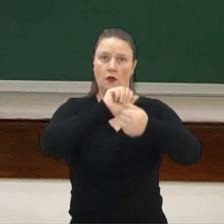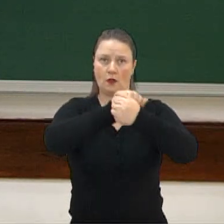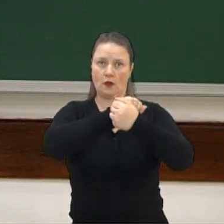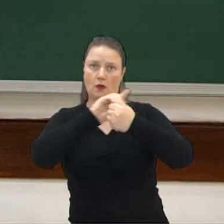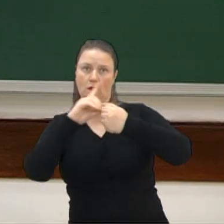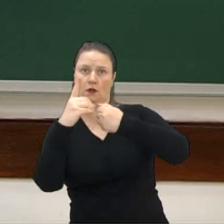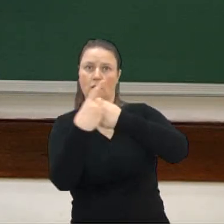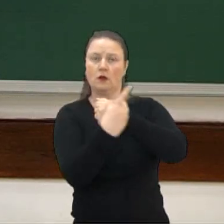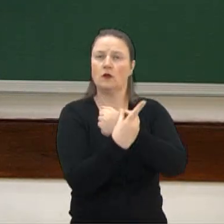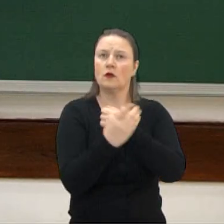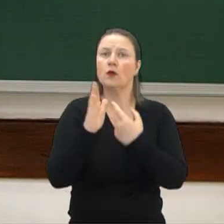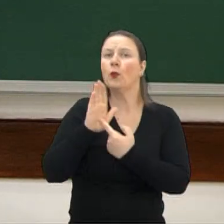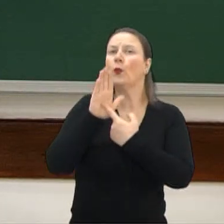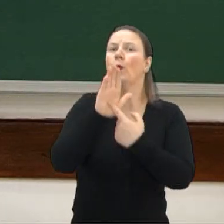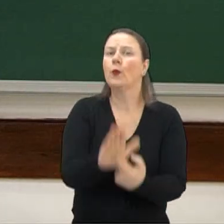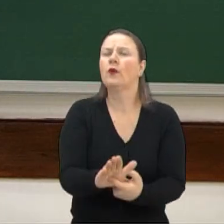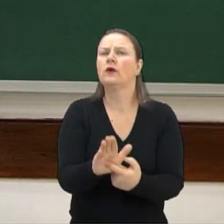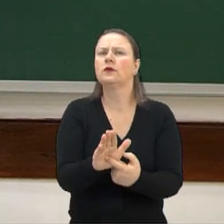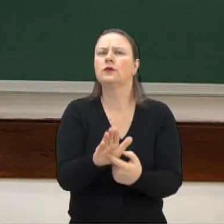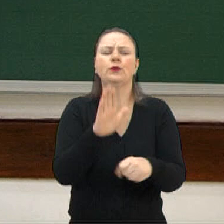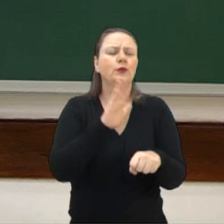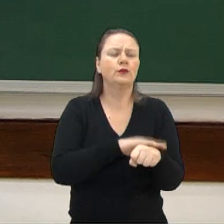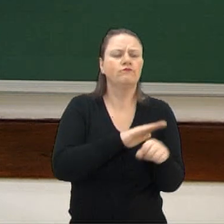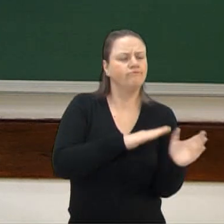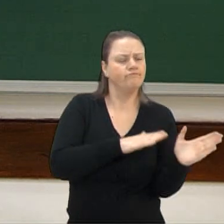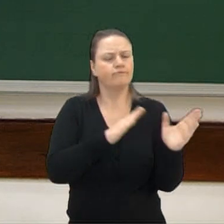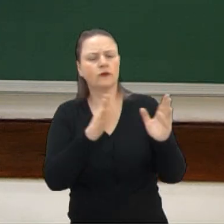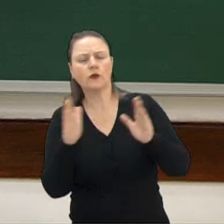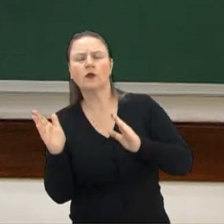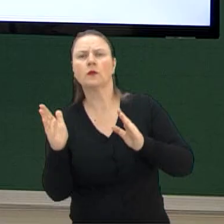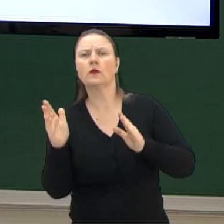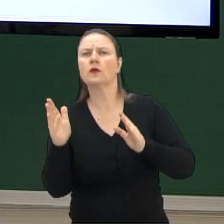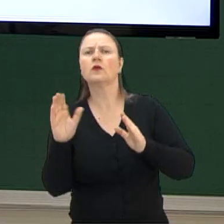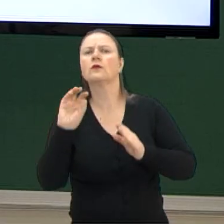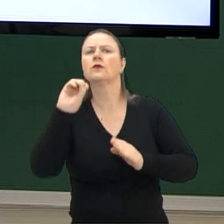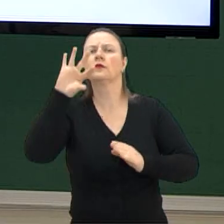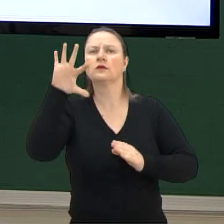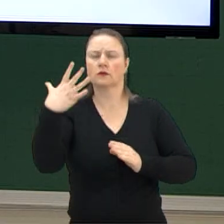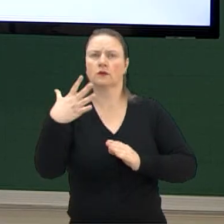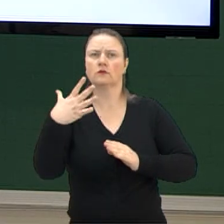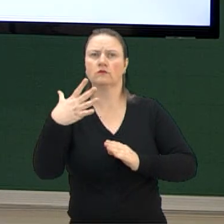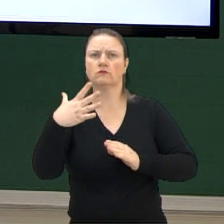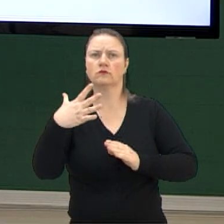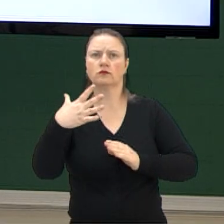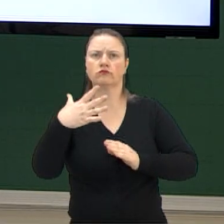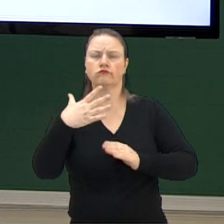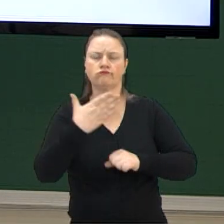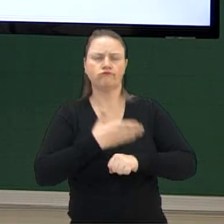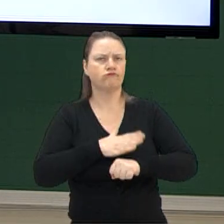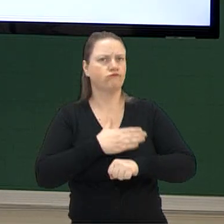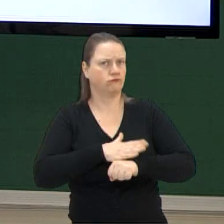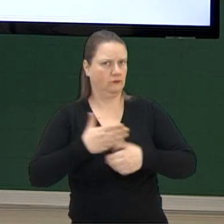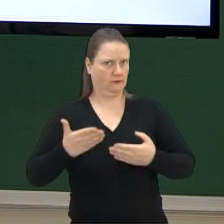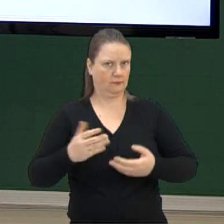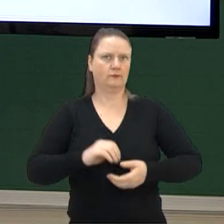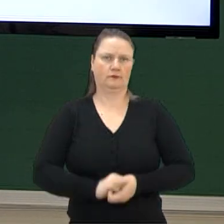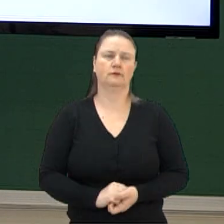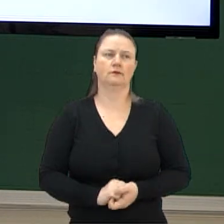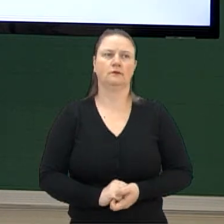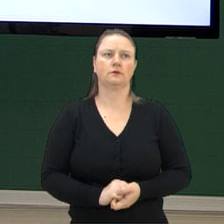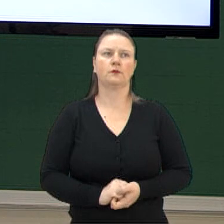isso. Eles vão indicar as circunstâncias em que vão ocorrer as ações verbais. E eu